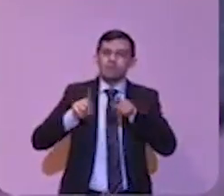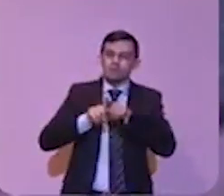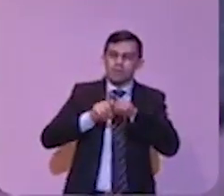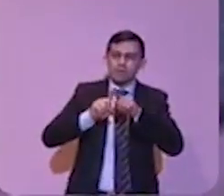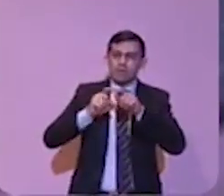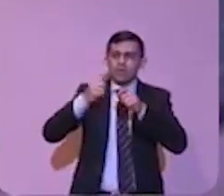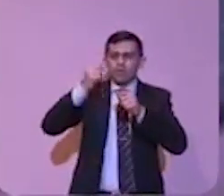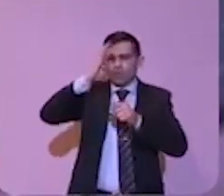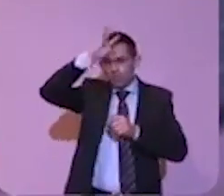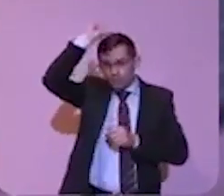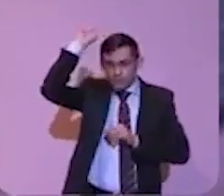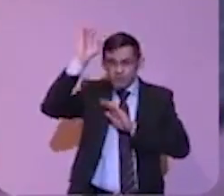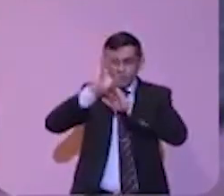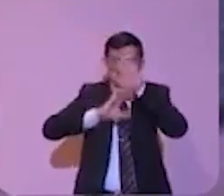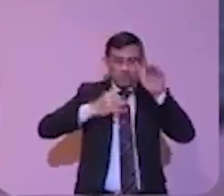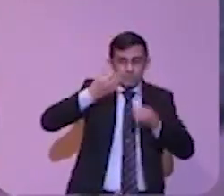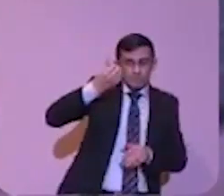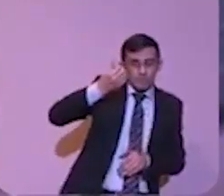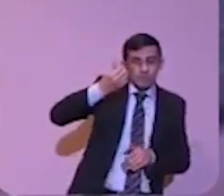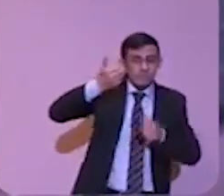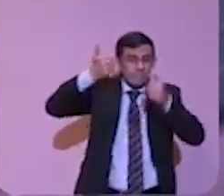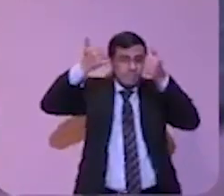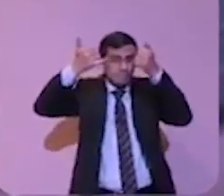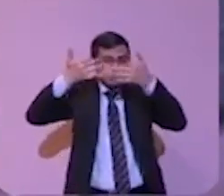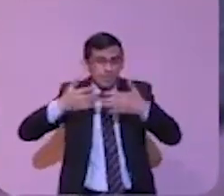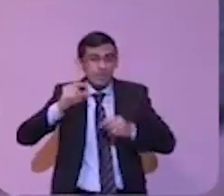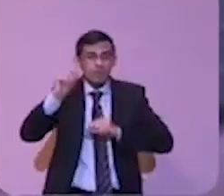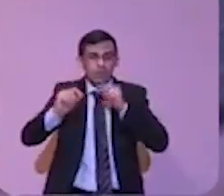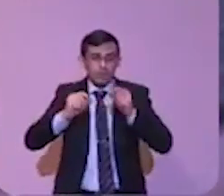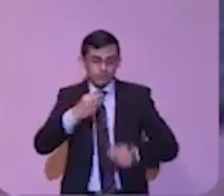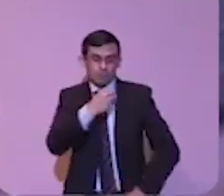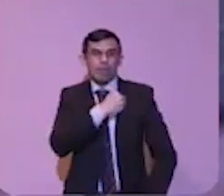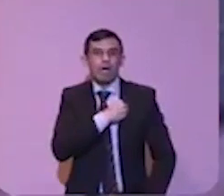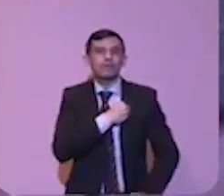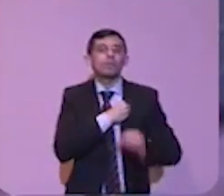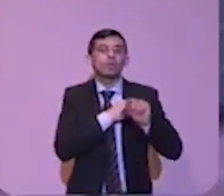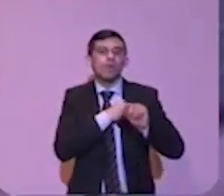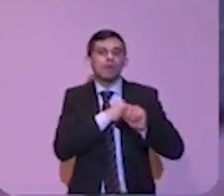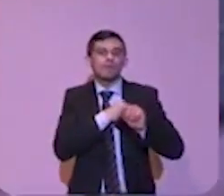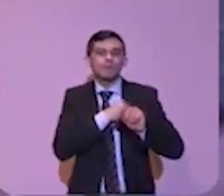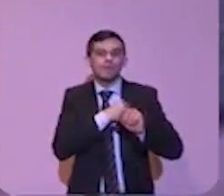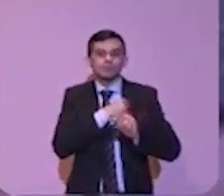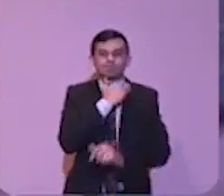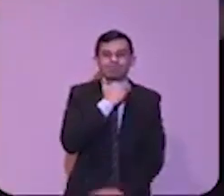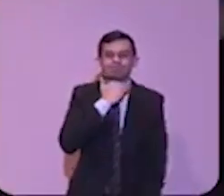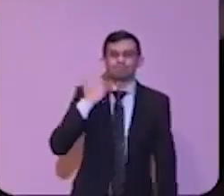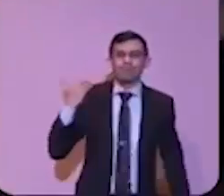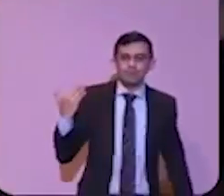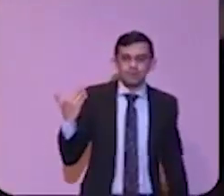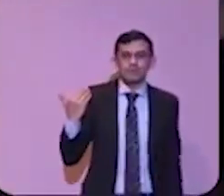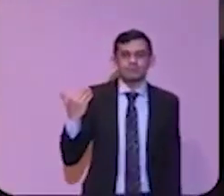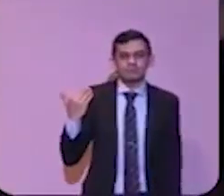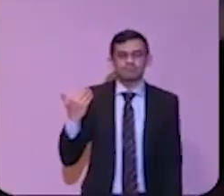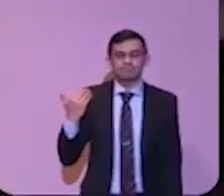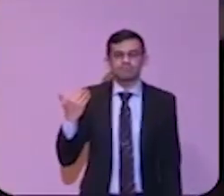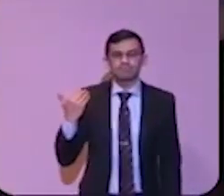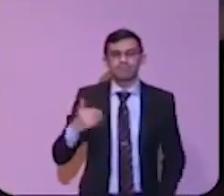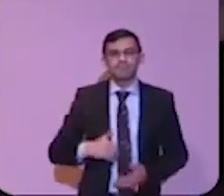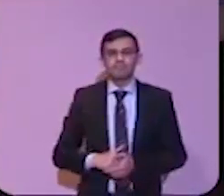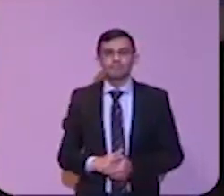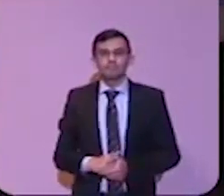texto, Romanos capítulo 6 vai dizer que o pecado, ele gera a morte. O salário do pecado é a